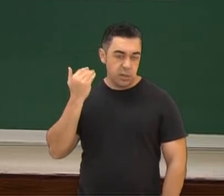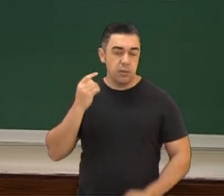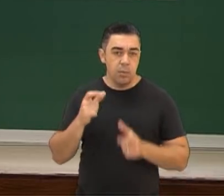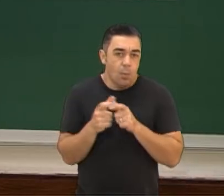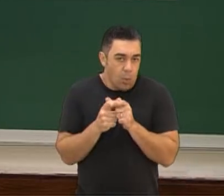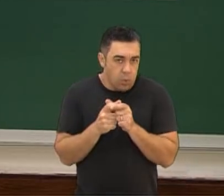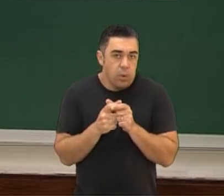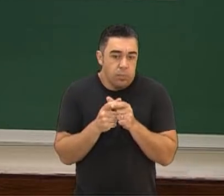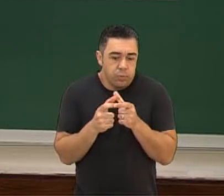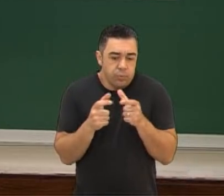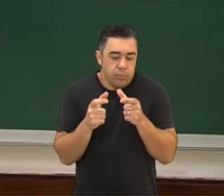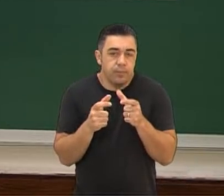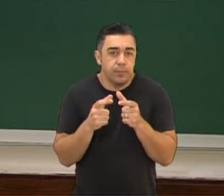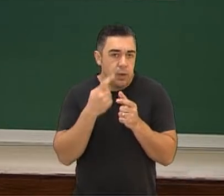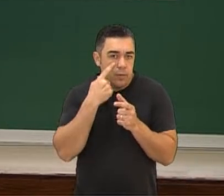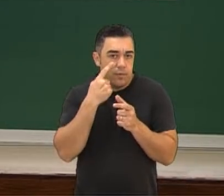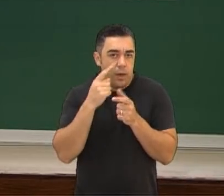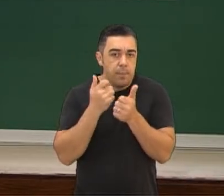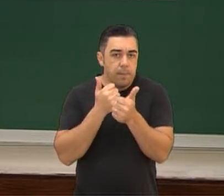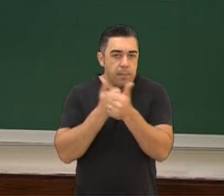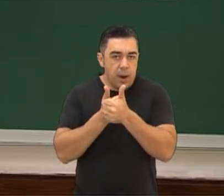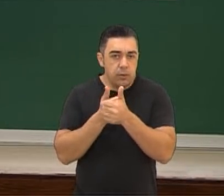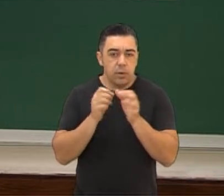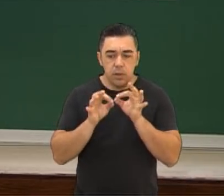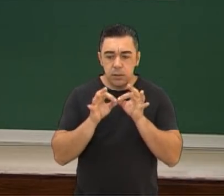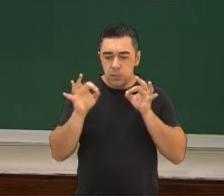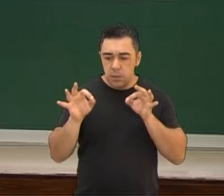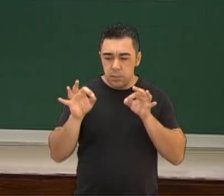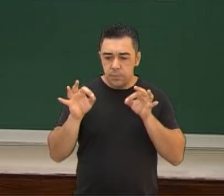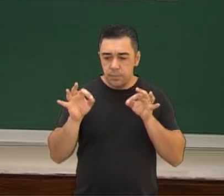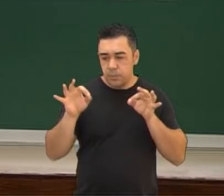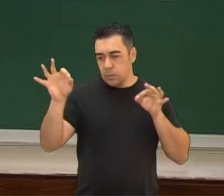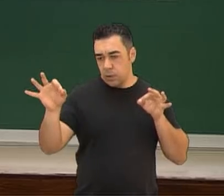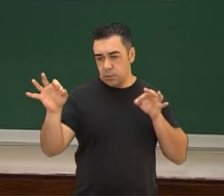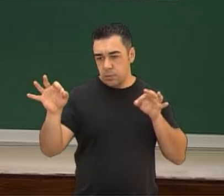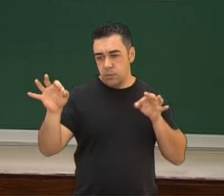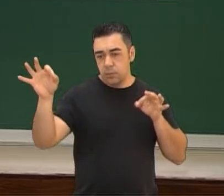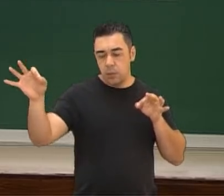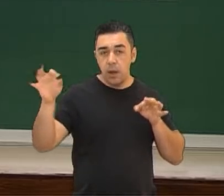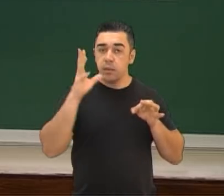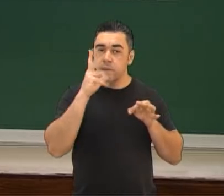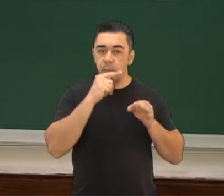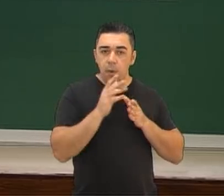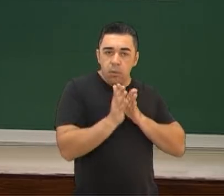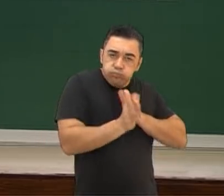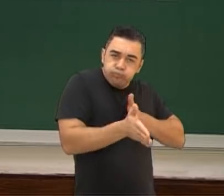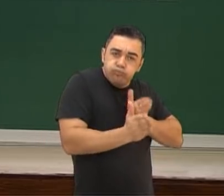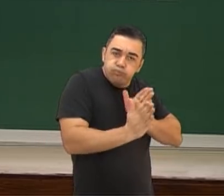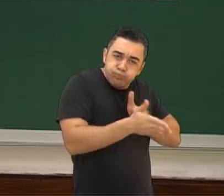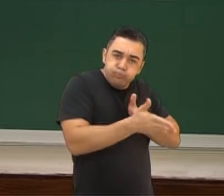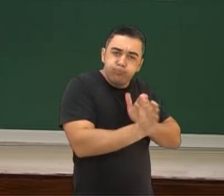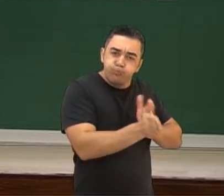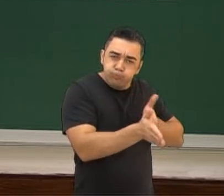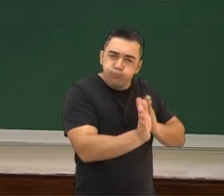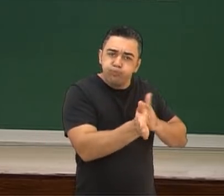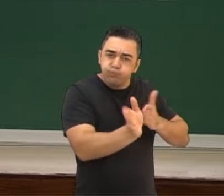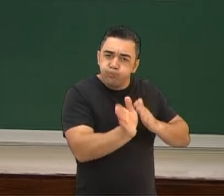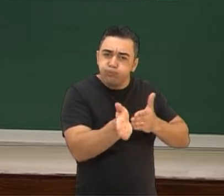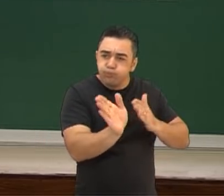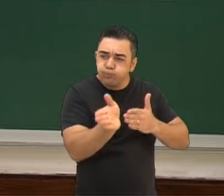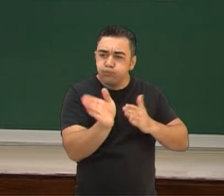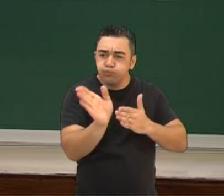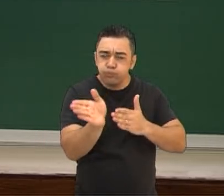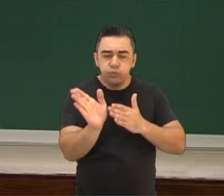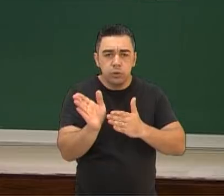tanto que a distância entre essas cidades é justamente o tempo que os tropeiros demoravam para se deslocar durante o dia. E aí